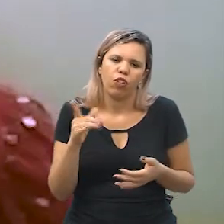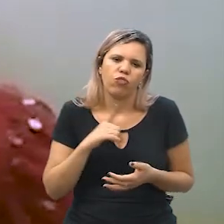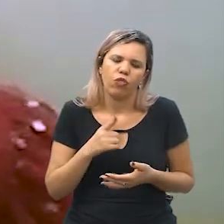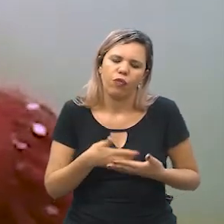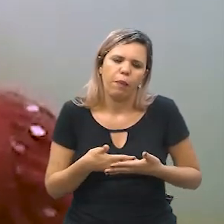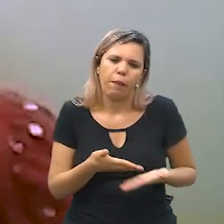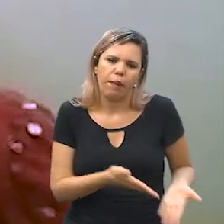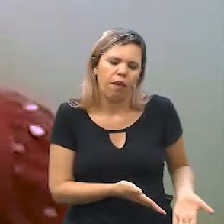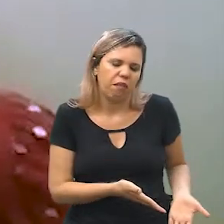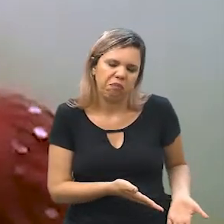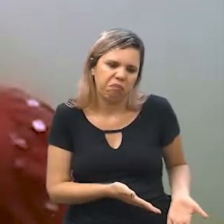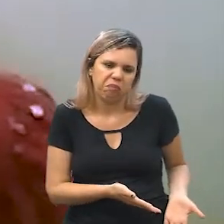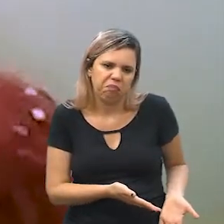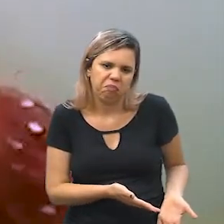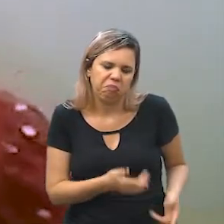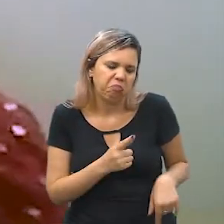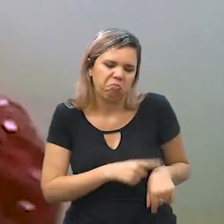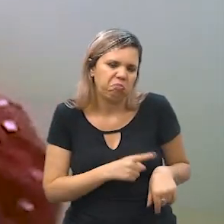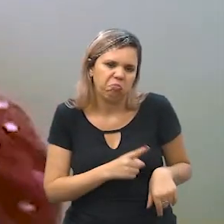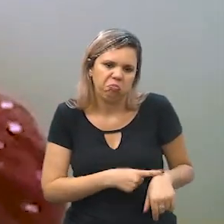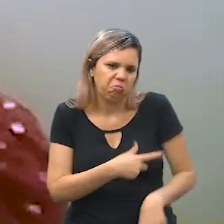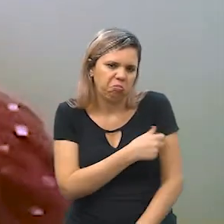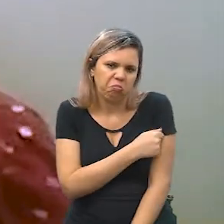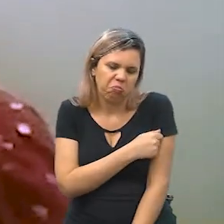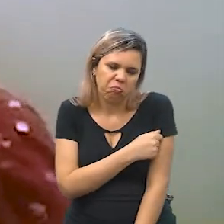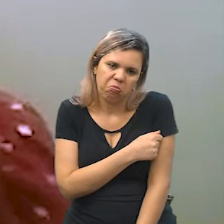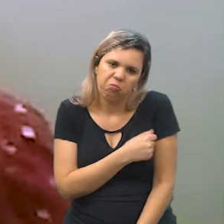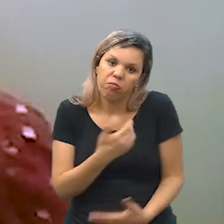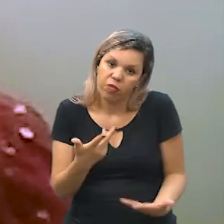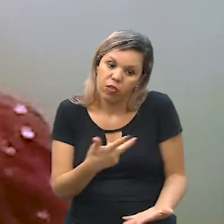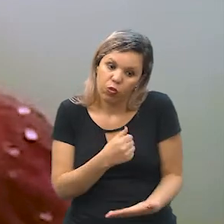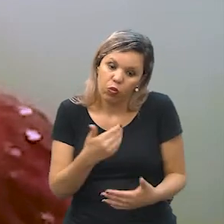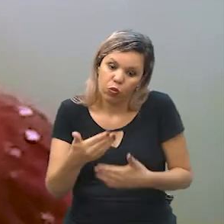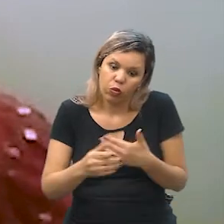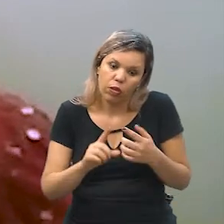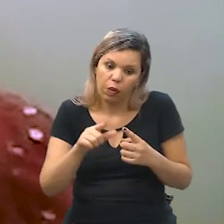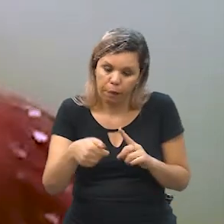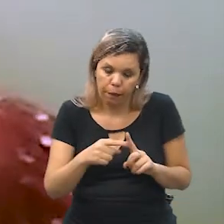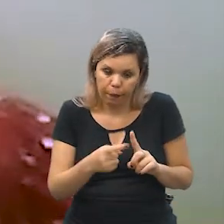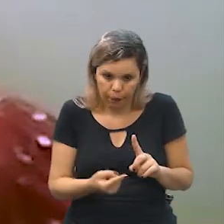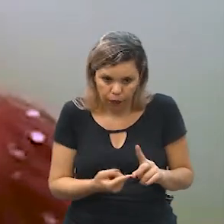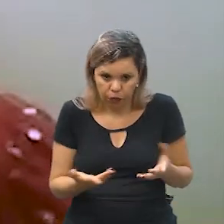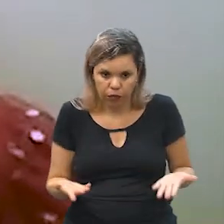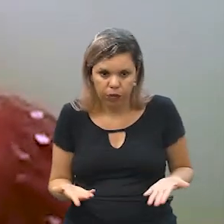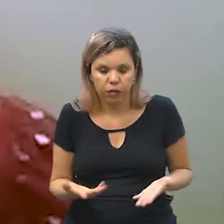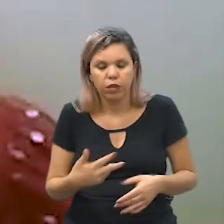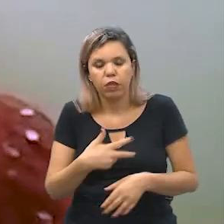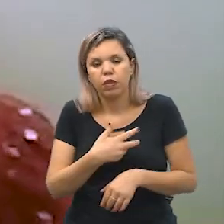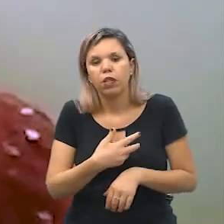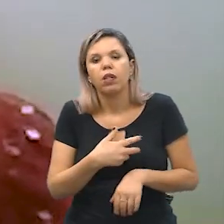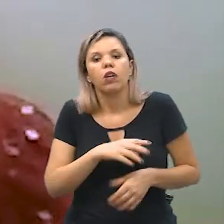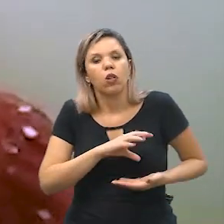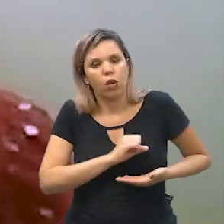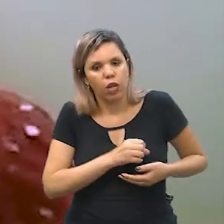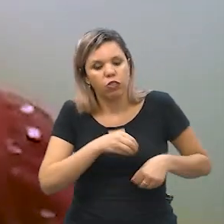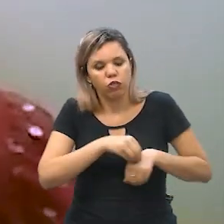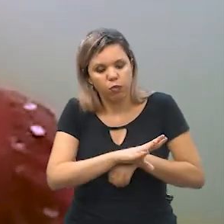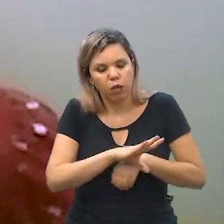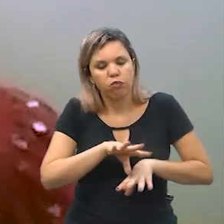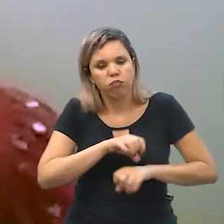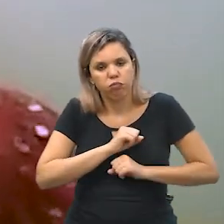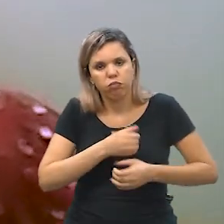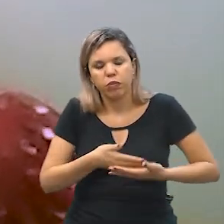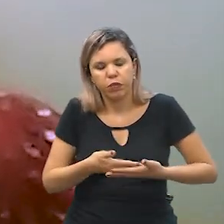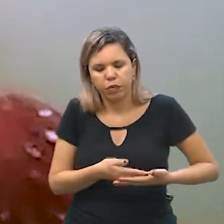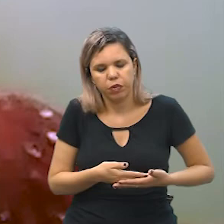meu bebê e não deu tempo de eu tomar as vacinas. Toma no pós-parto e vai passar através do leite materno também. Então,